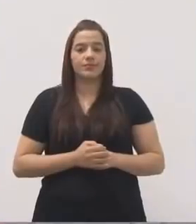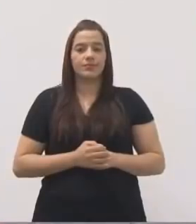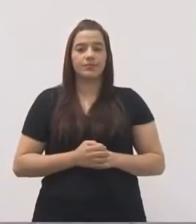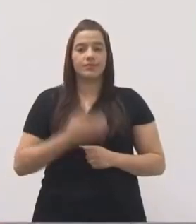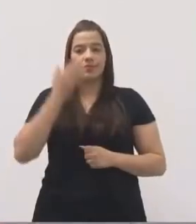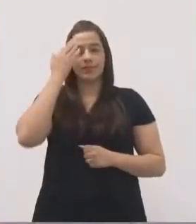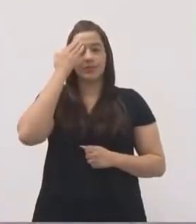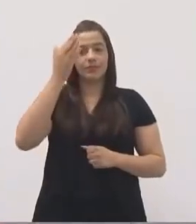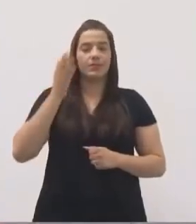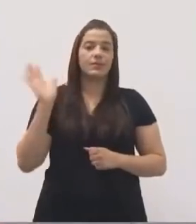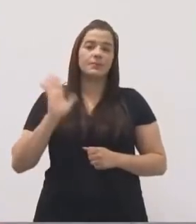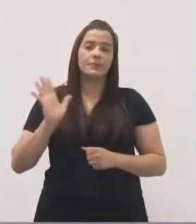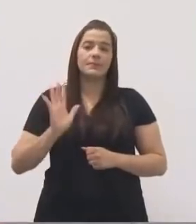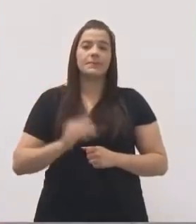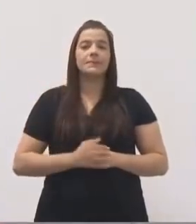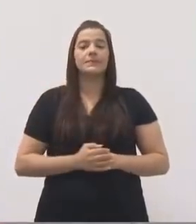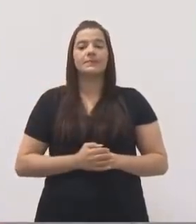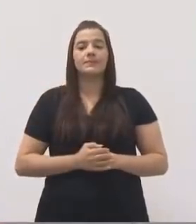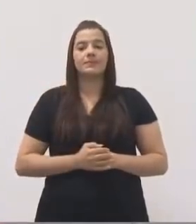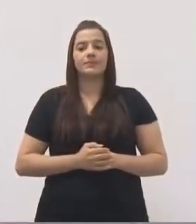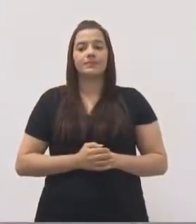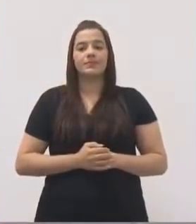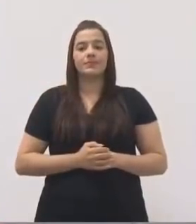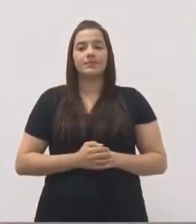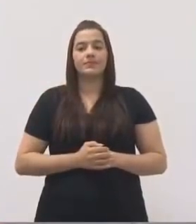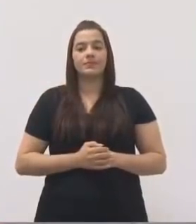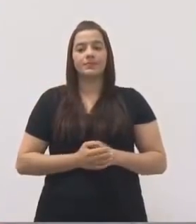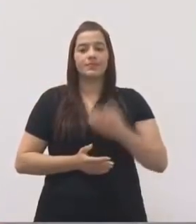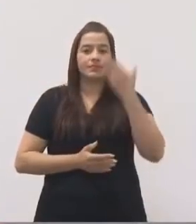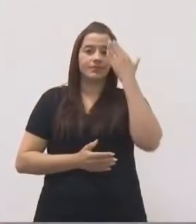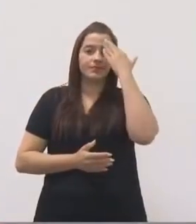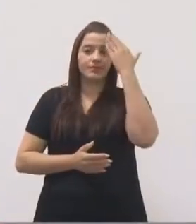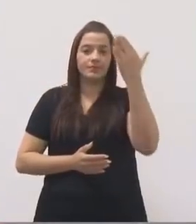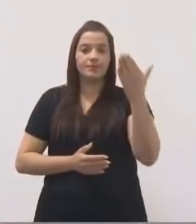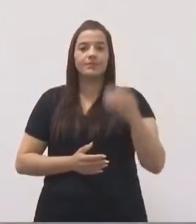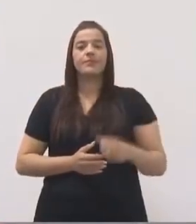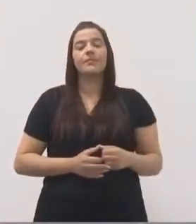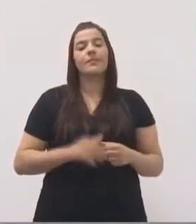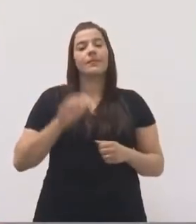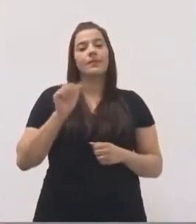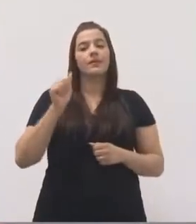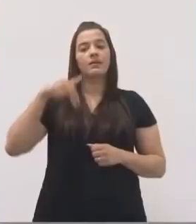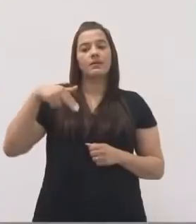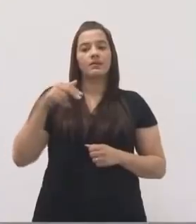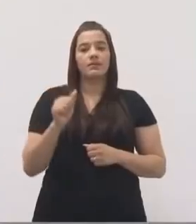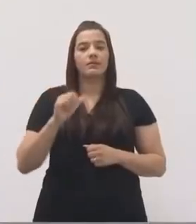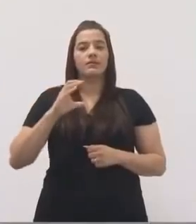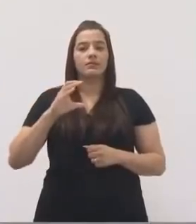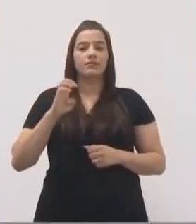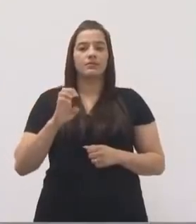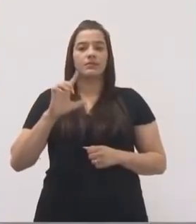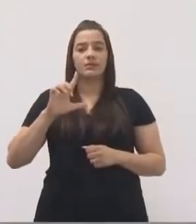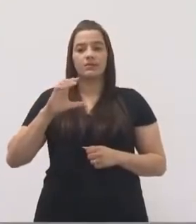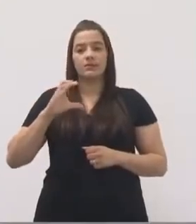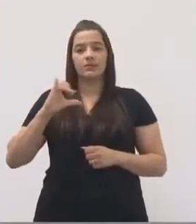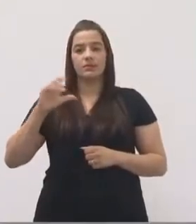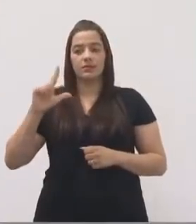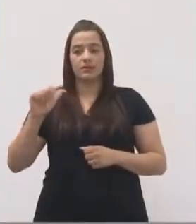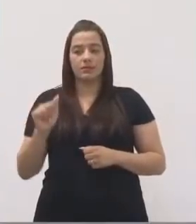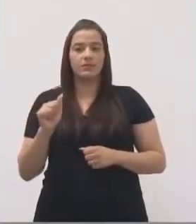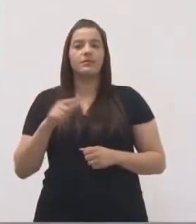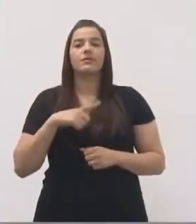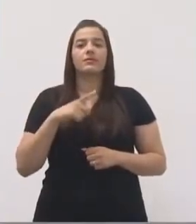Muito obrigada, pessoal. Obrigado, então, Ana Cecília, que é diretora do Centro de